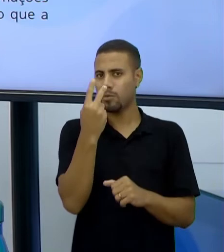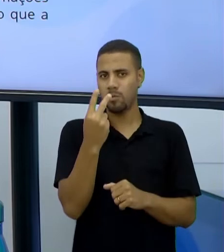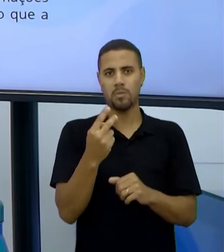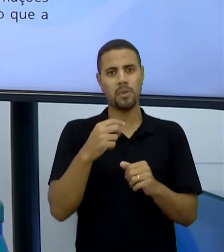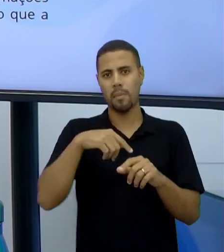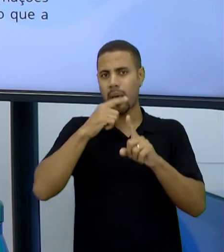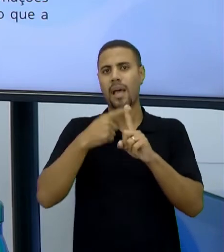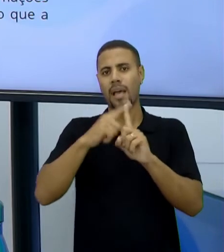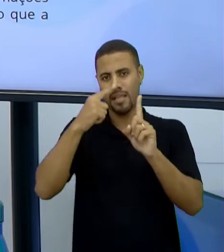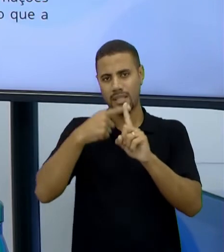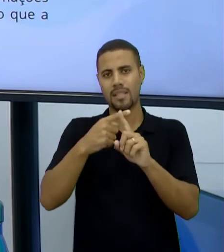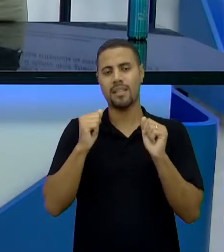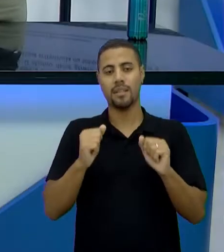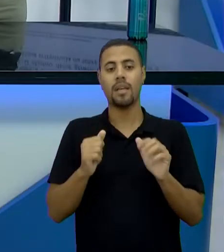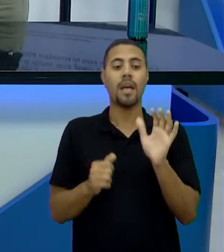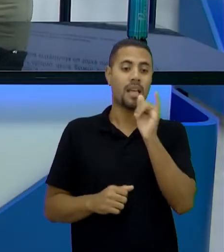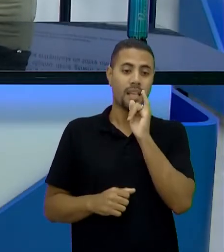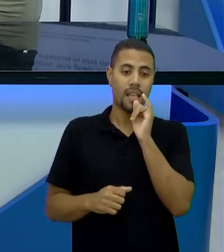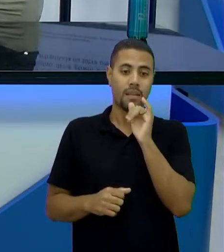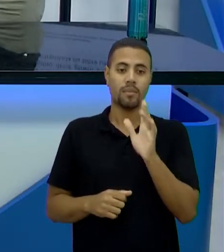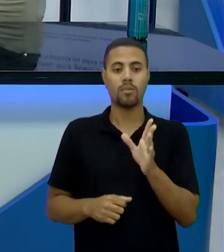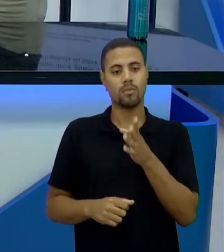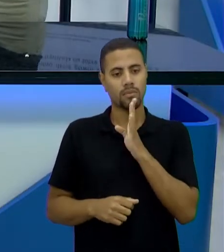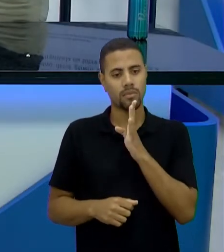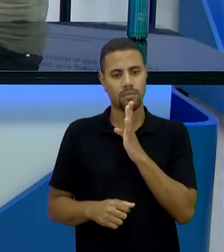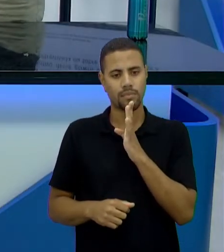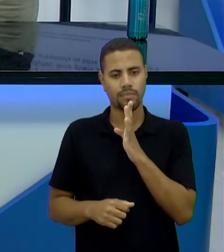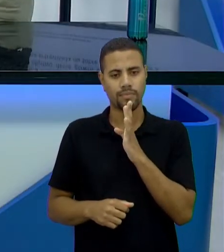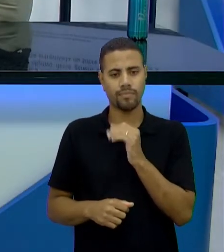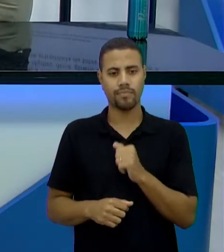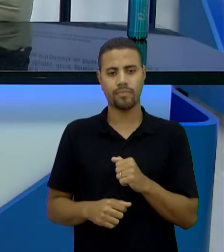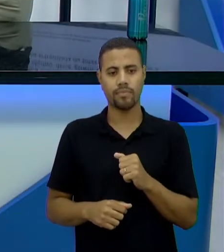podemos ter mais pessoas. Posso dar um exemplo? Eu vendendo um